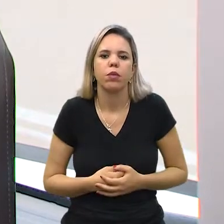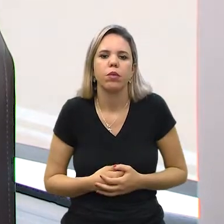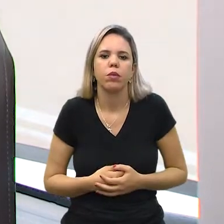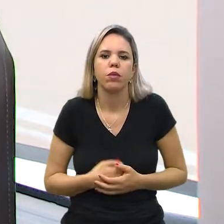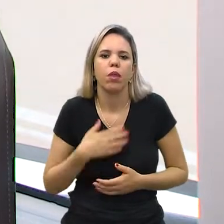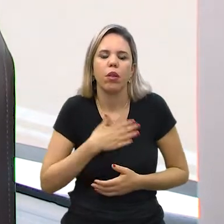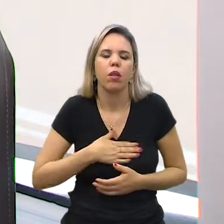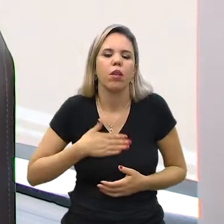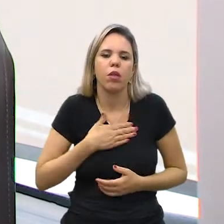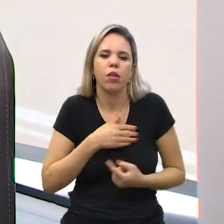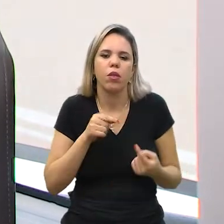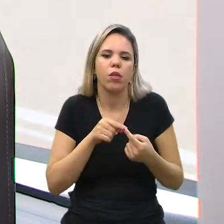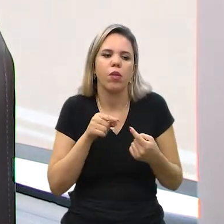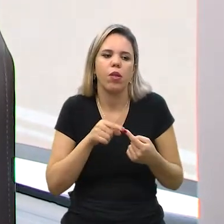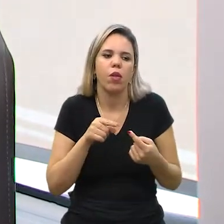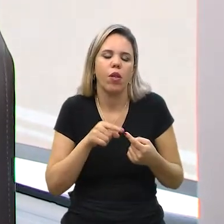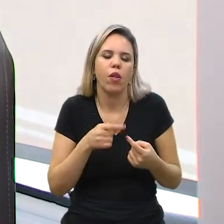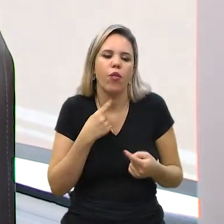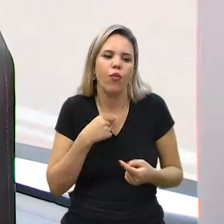para satisfazer